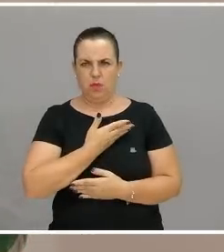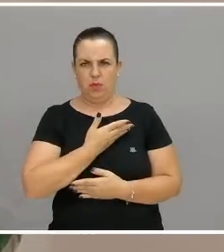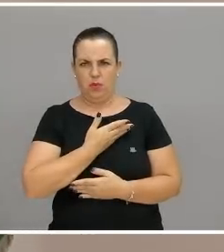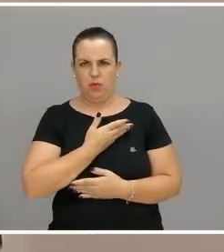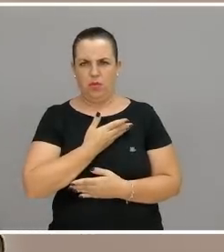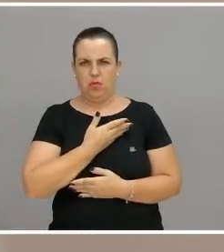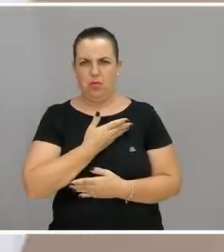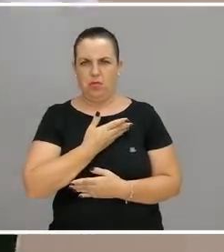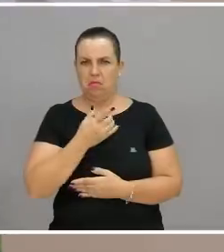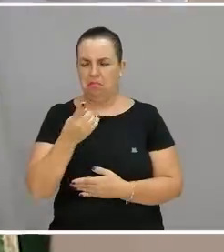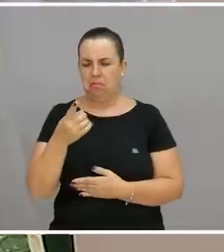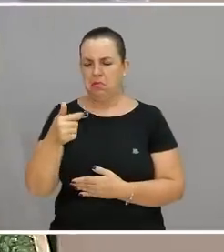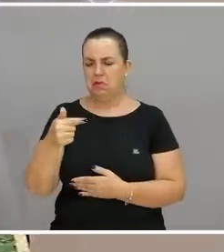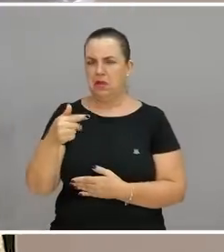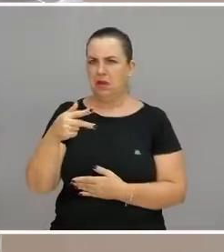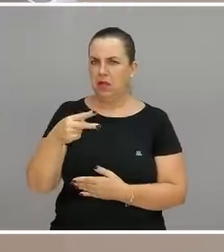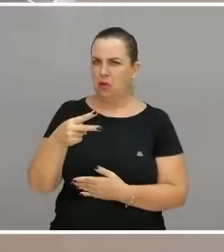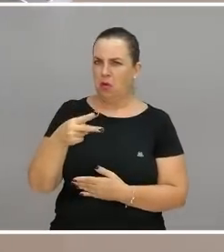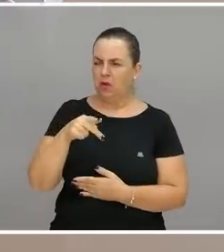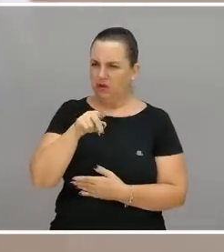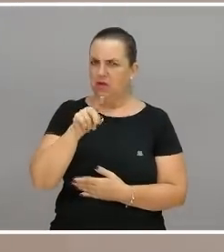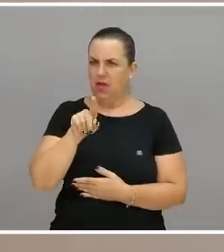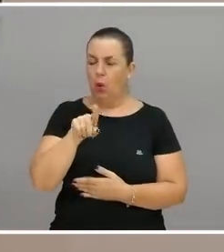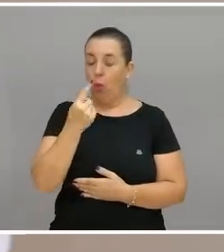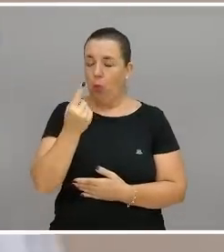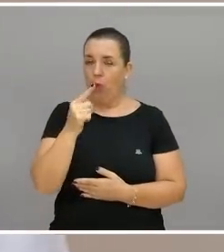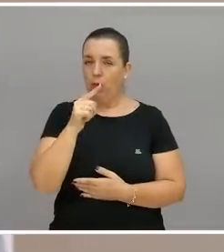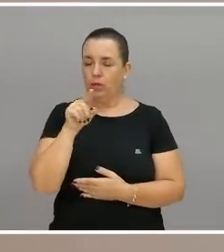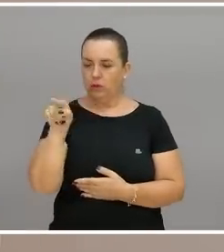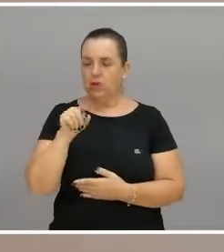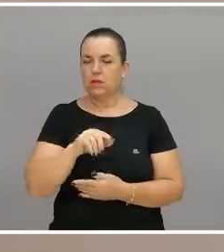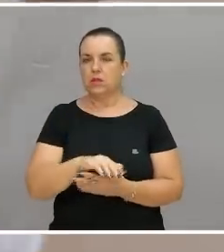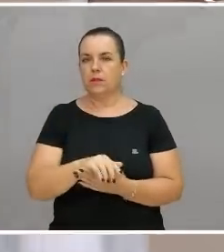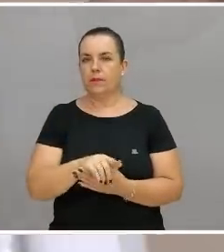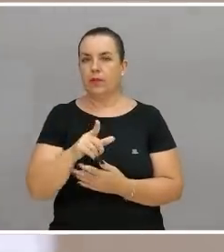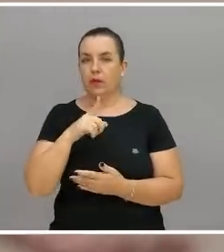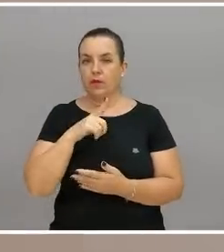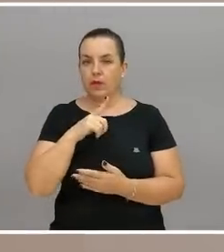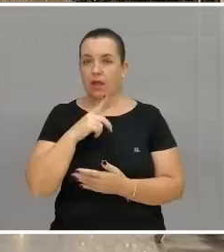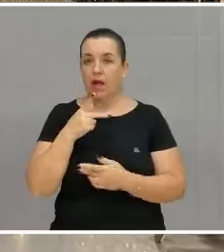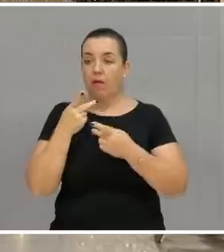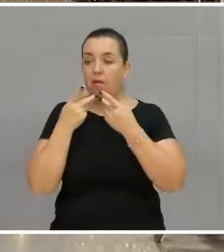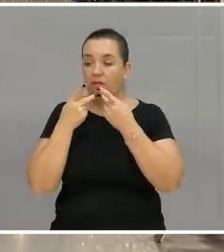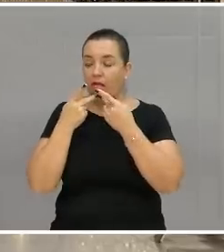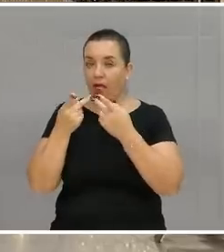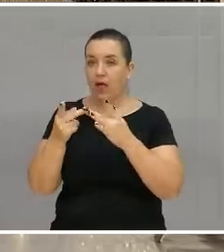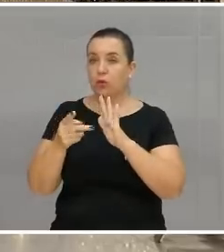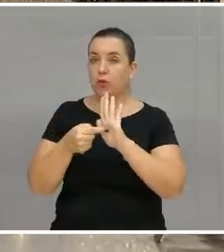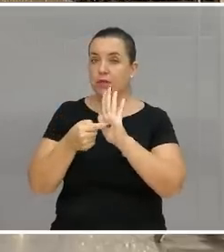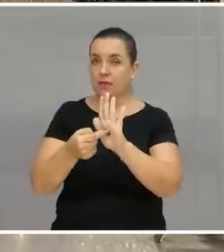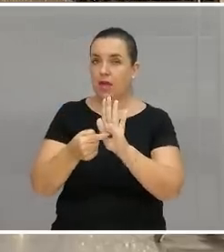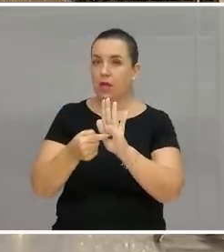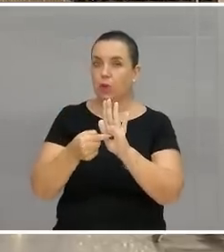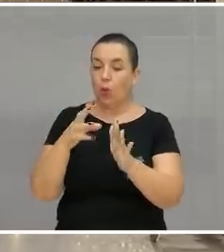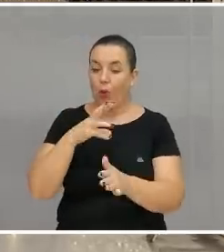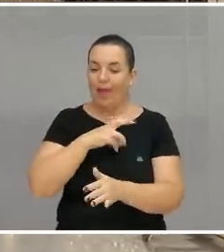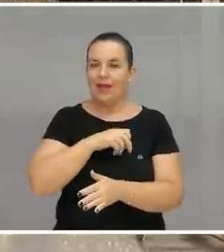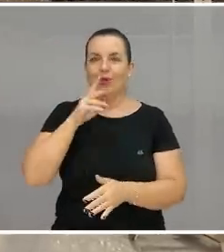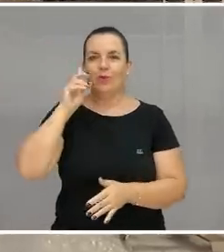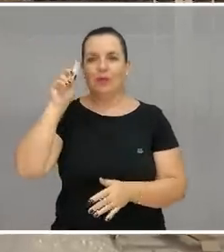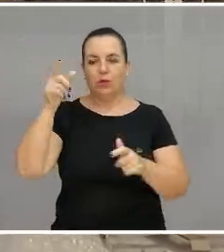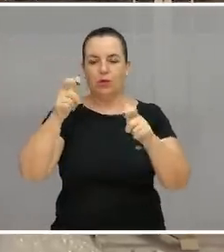72, e você tem expressado o reino de Deus aonde